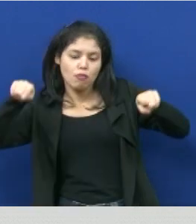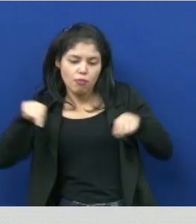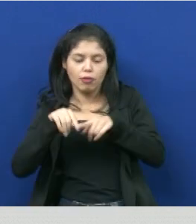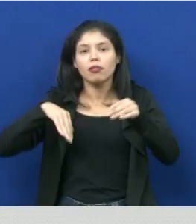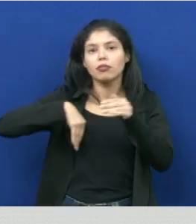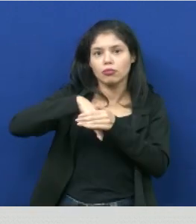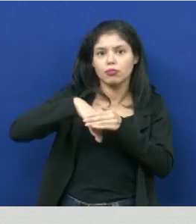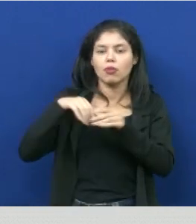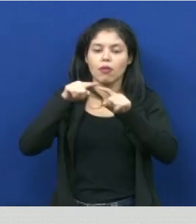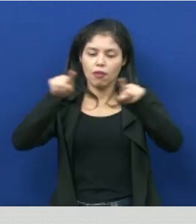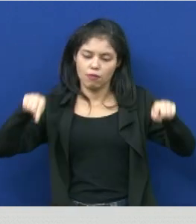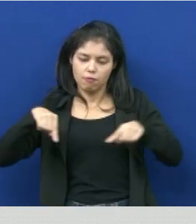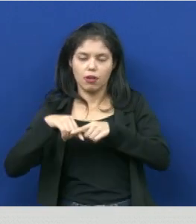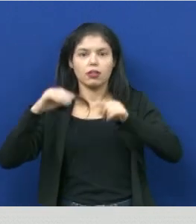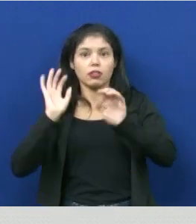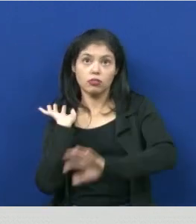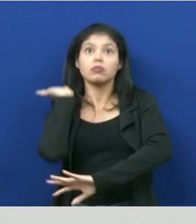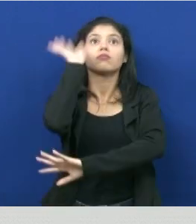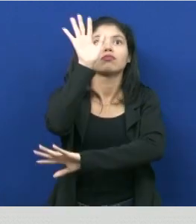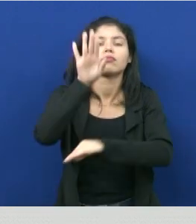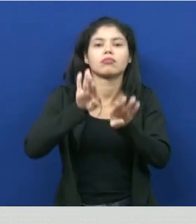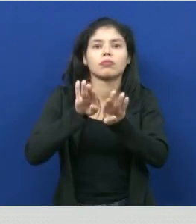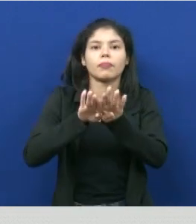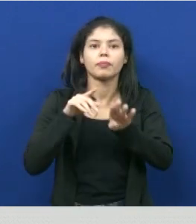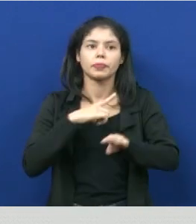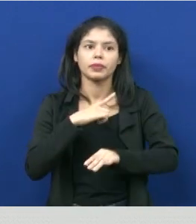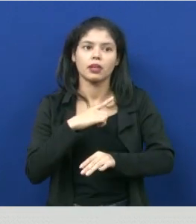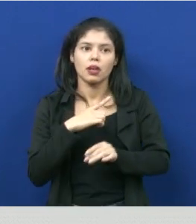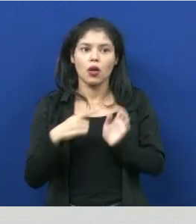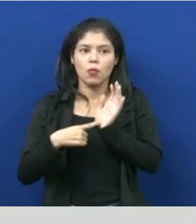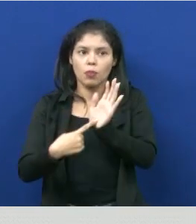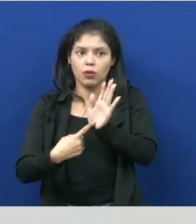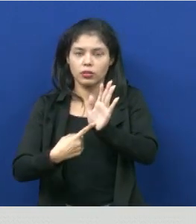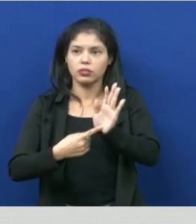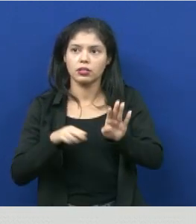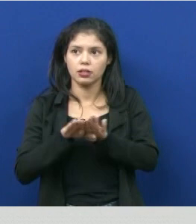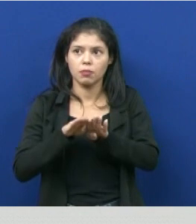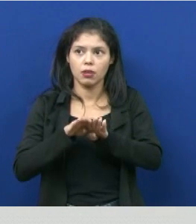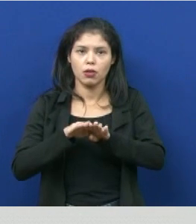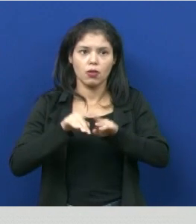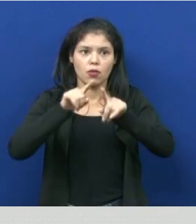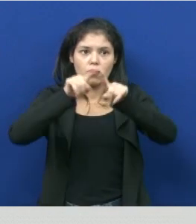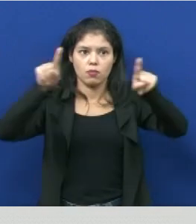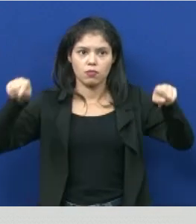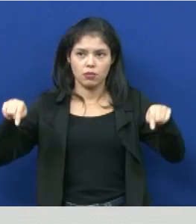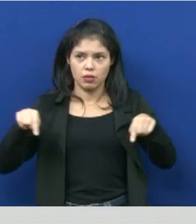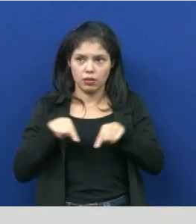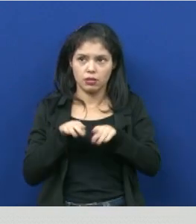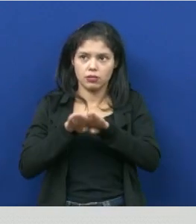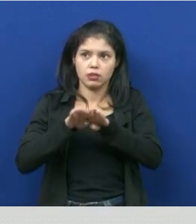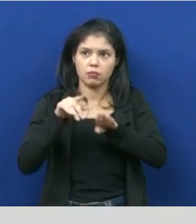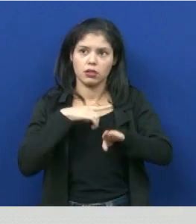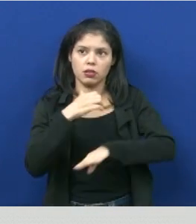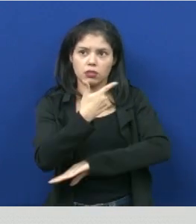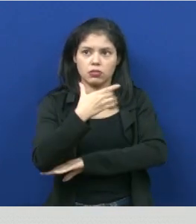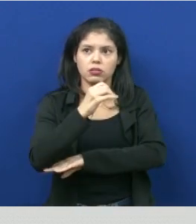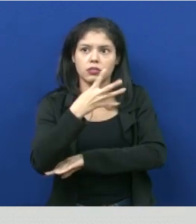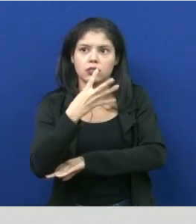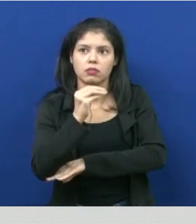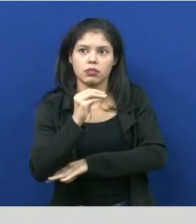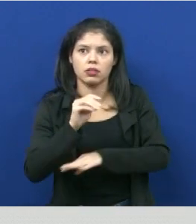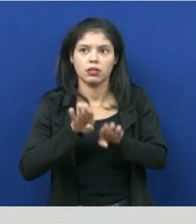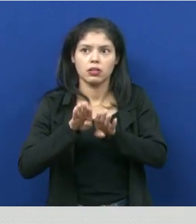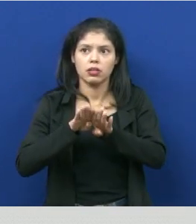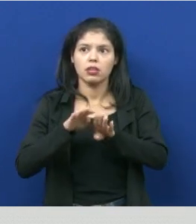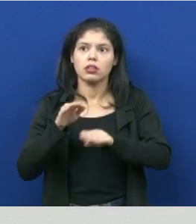de basquete, sendo que a quadra de vôlei possui uma área de 180 metros quadrados e a de basquete possui uma área